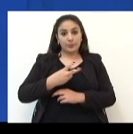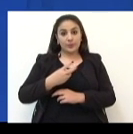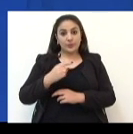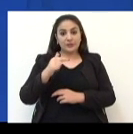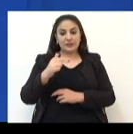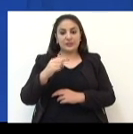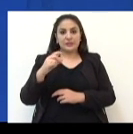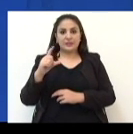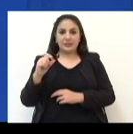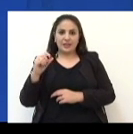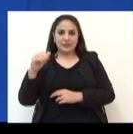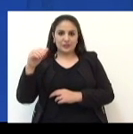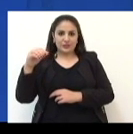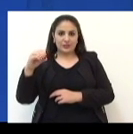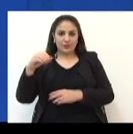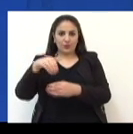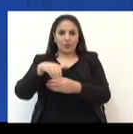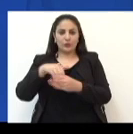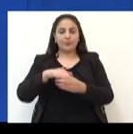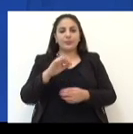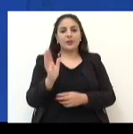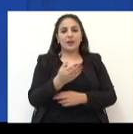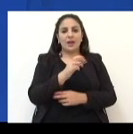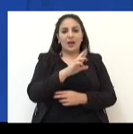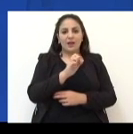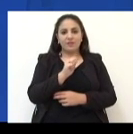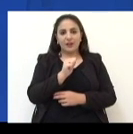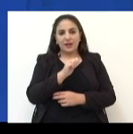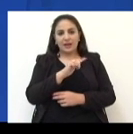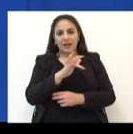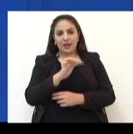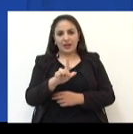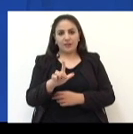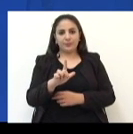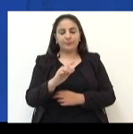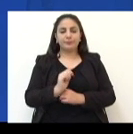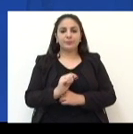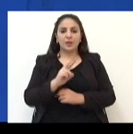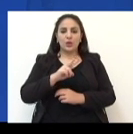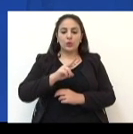2.710 votos. Rafael Colucci, do DEM,